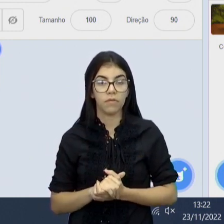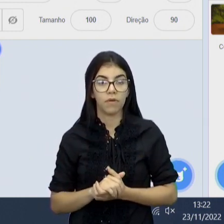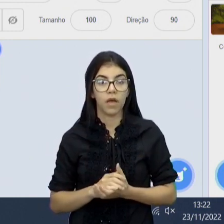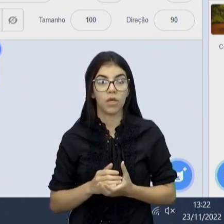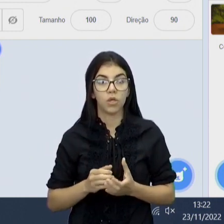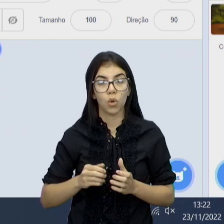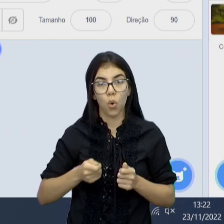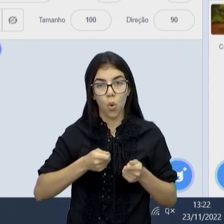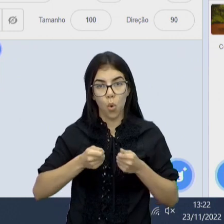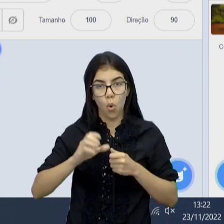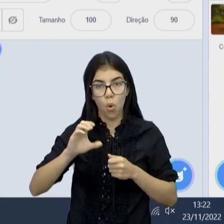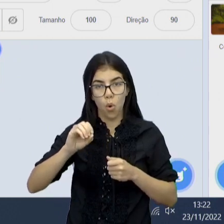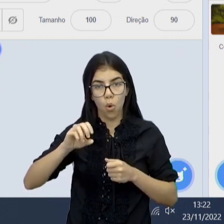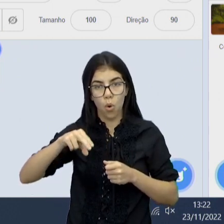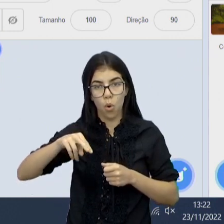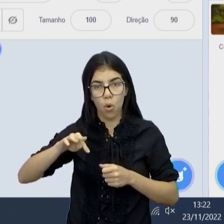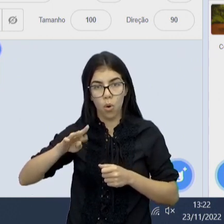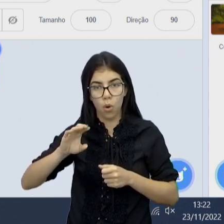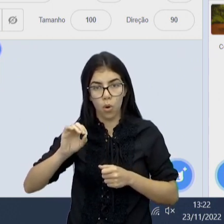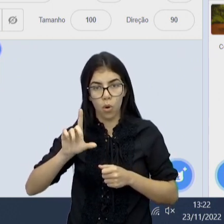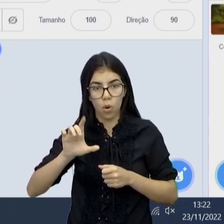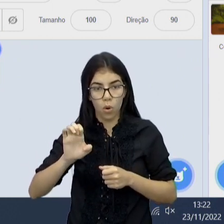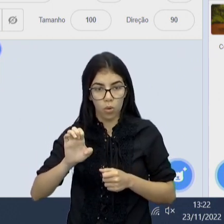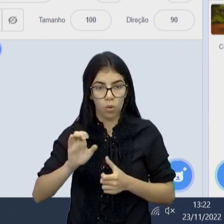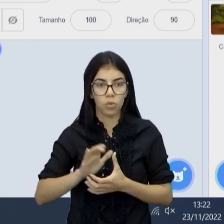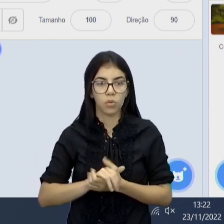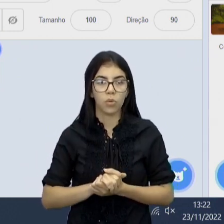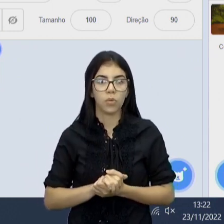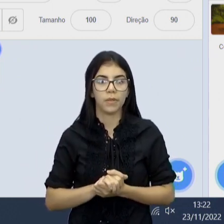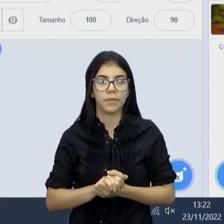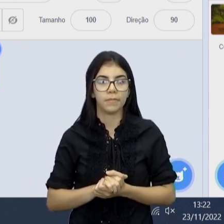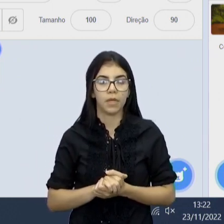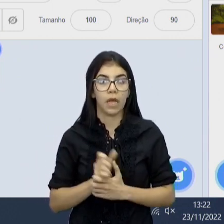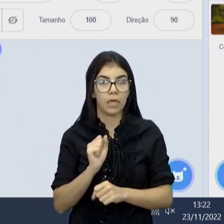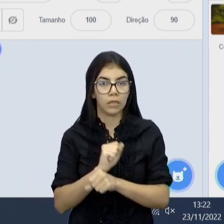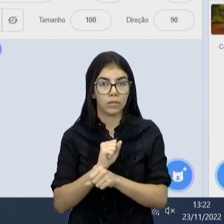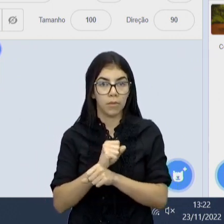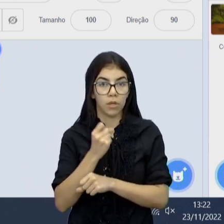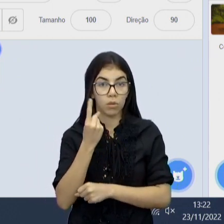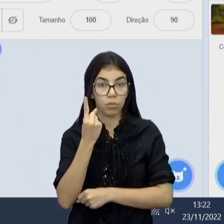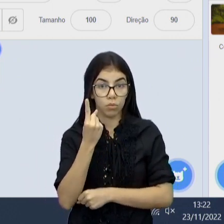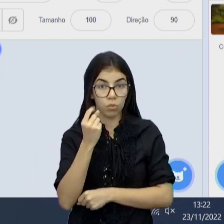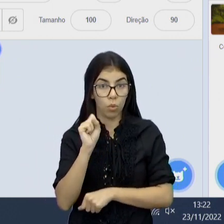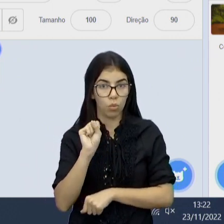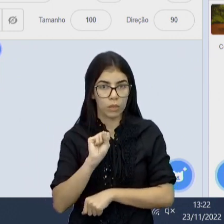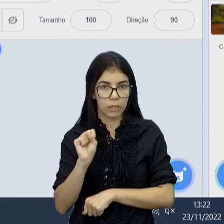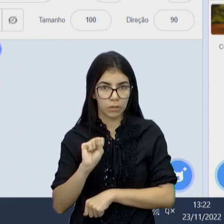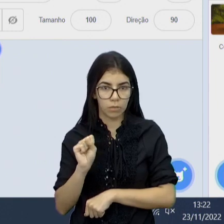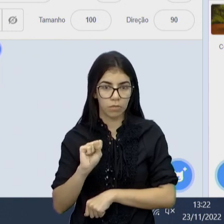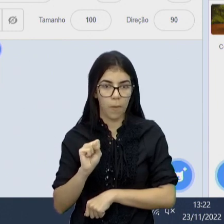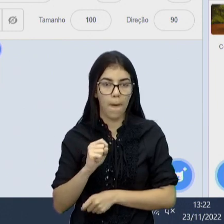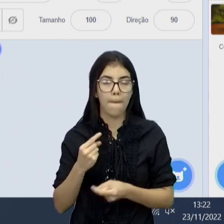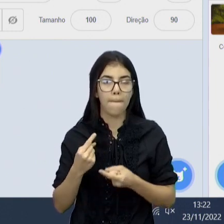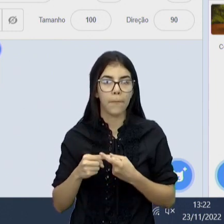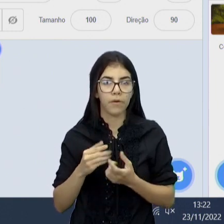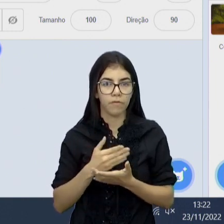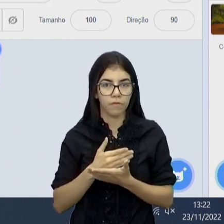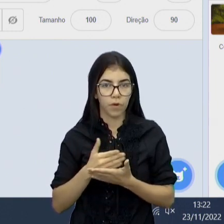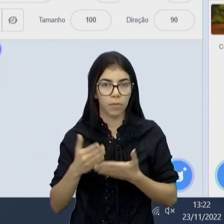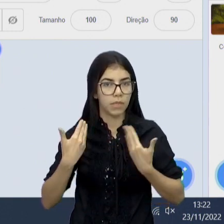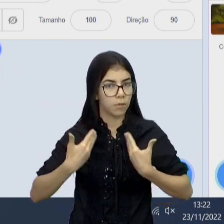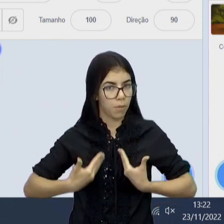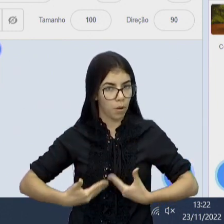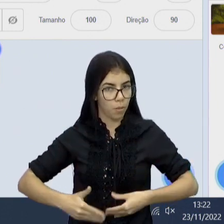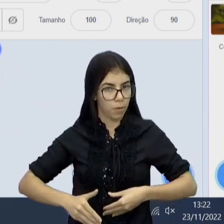controle. Controle. Controle, acho que agora eu acertei. Ok. E procura o espere um segundo. Espera um segundo, esperar. Põe aí embaixo, espere um segundo. Ok. Porque vai começar com uma